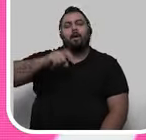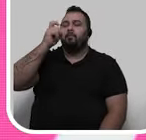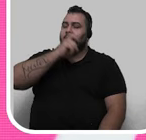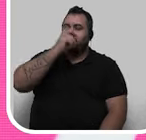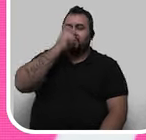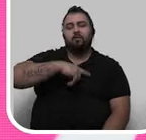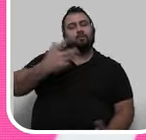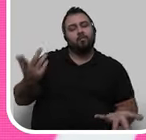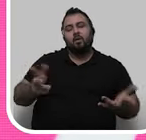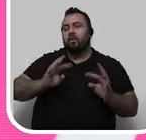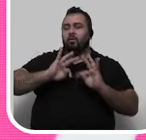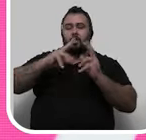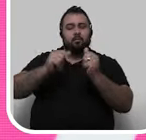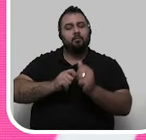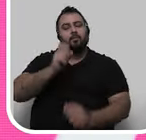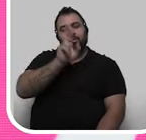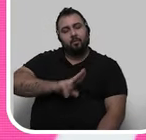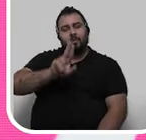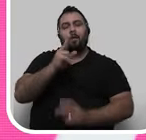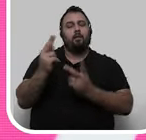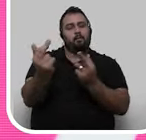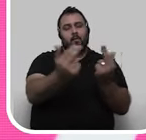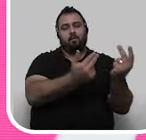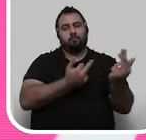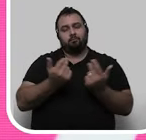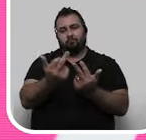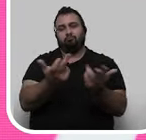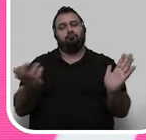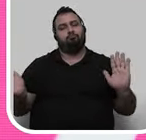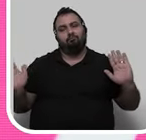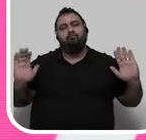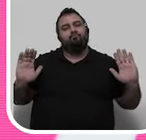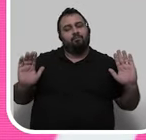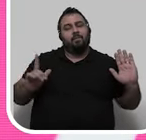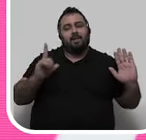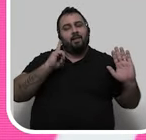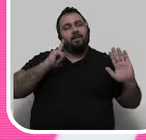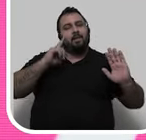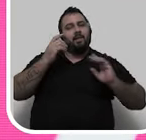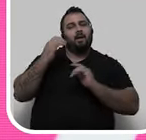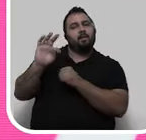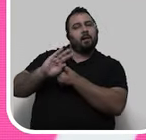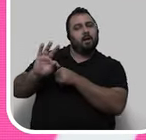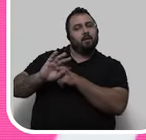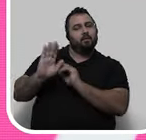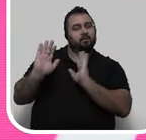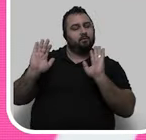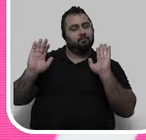reaproveita a senha de alguma forma, né? Você tem técnica. Não é verdade?